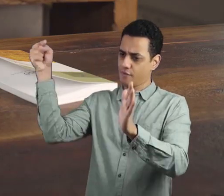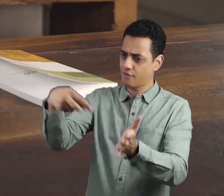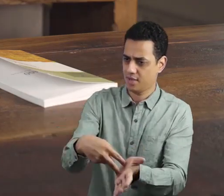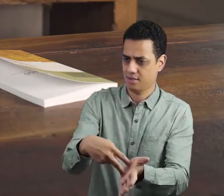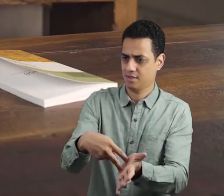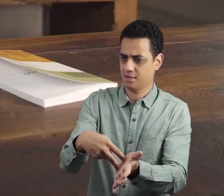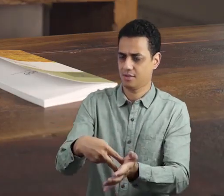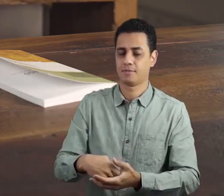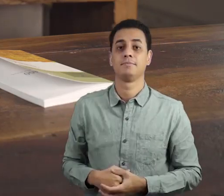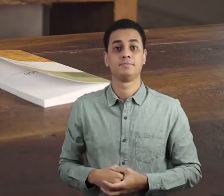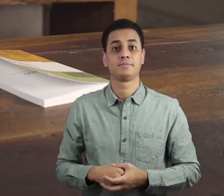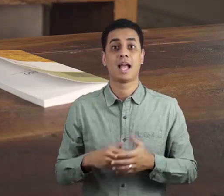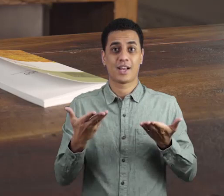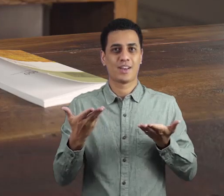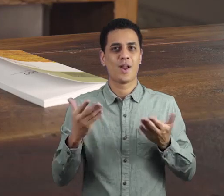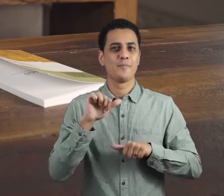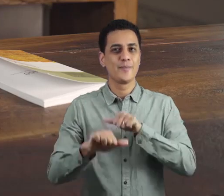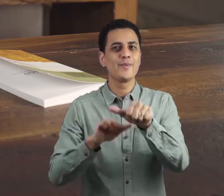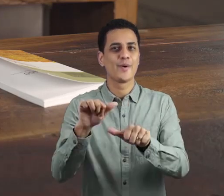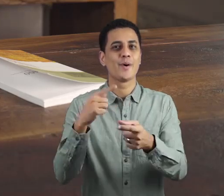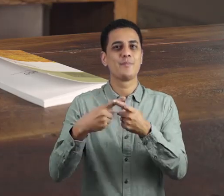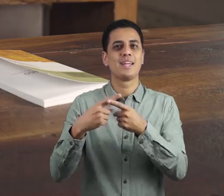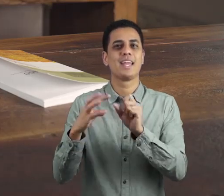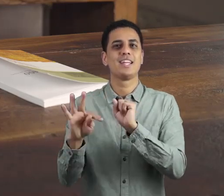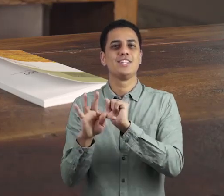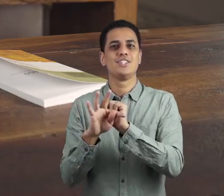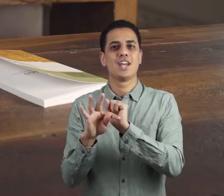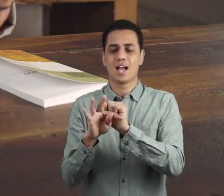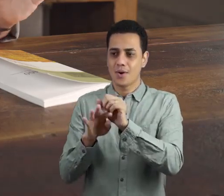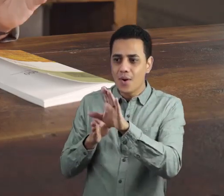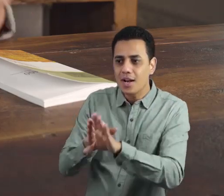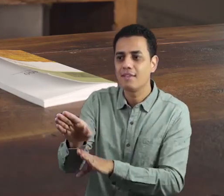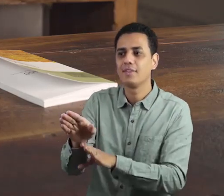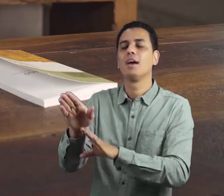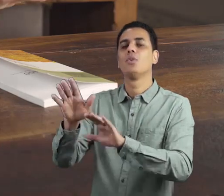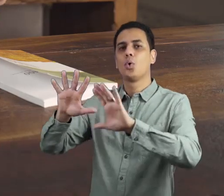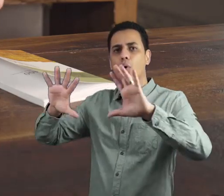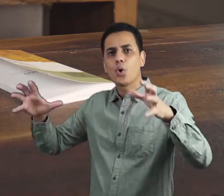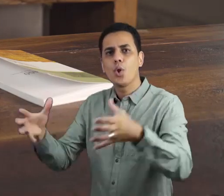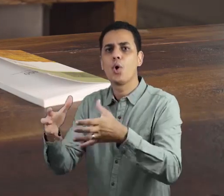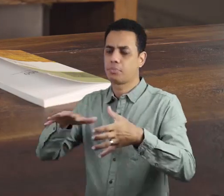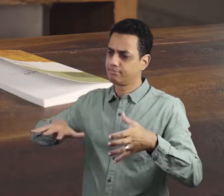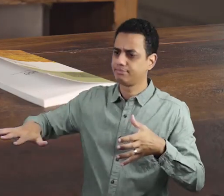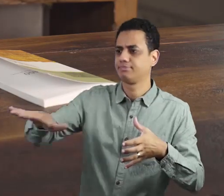igreja, que se fazem discípulos de Jesus, que estão vivendo tal qual alguém que não conhece Deus. É importante dizer